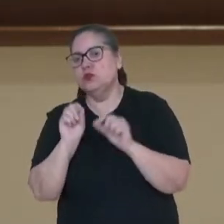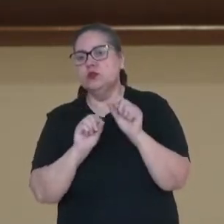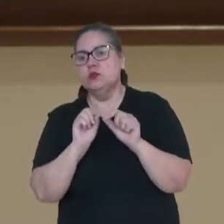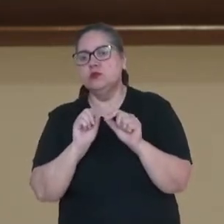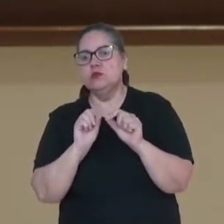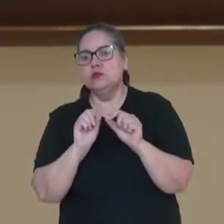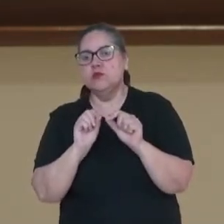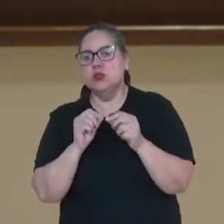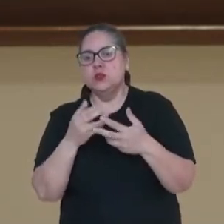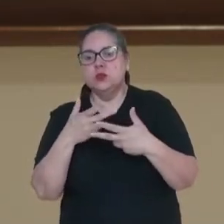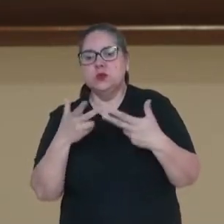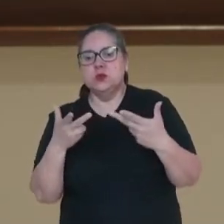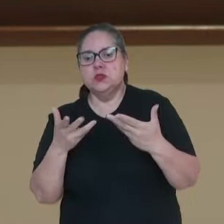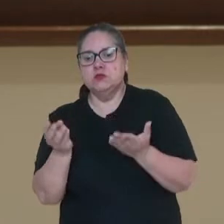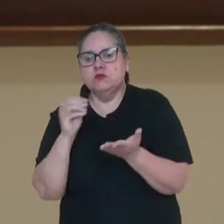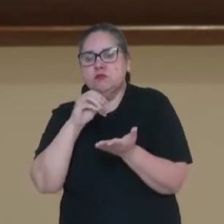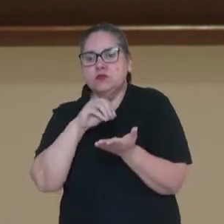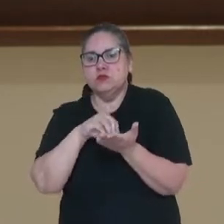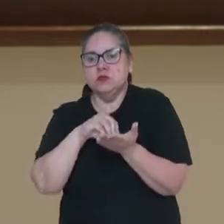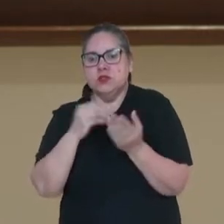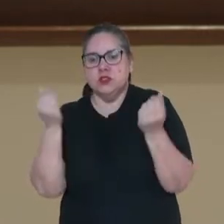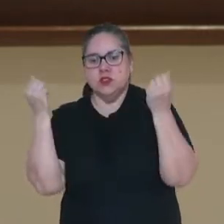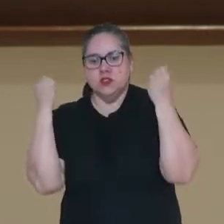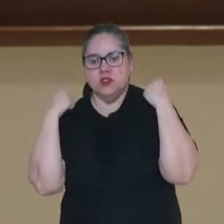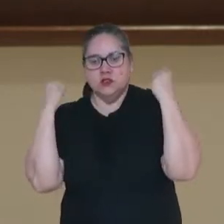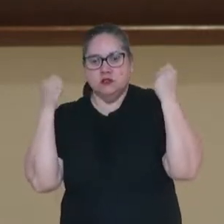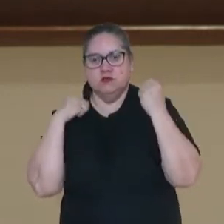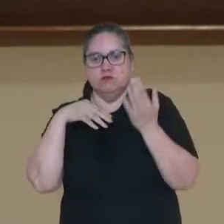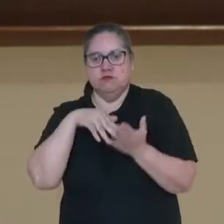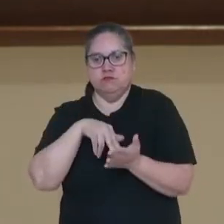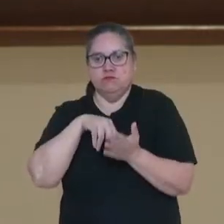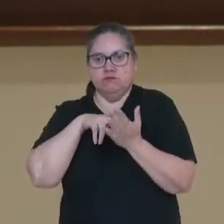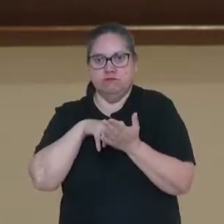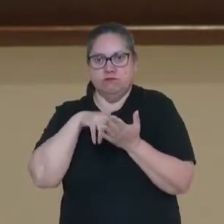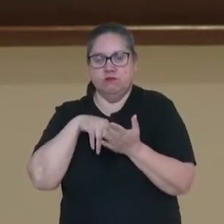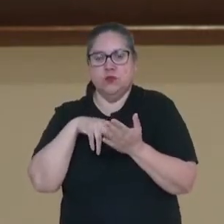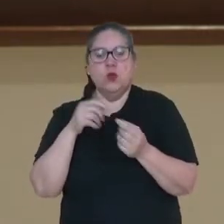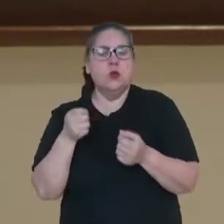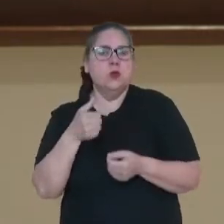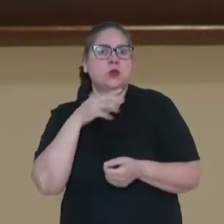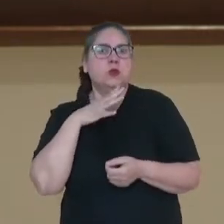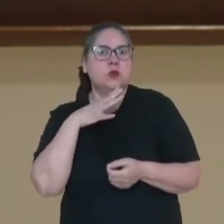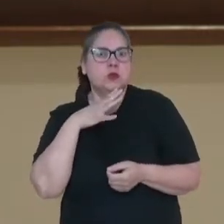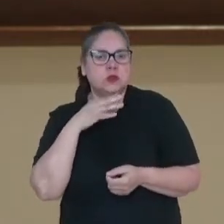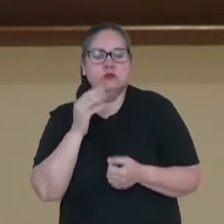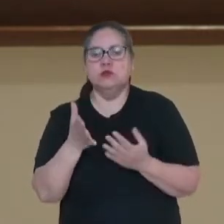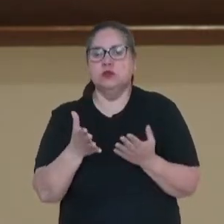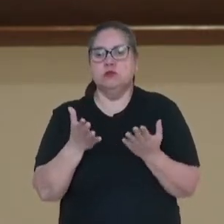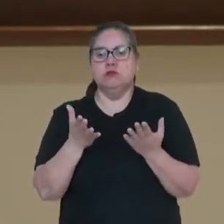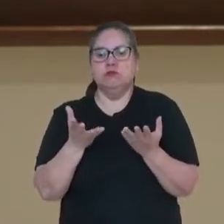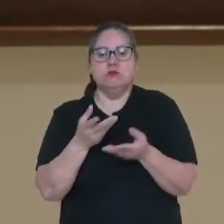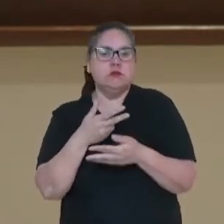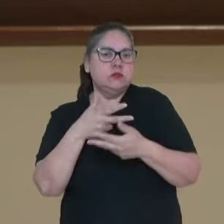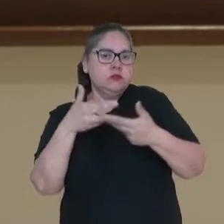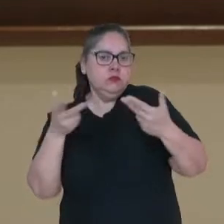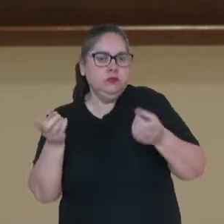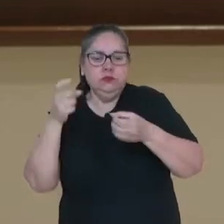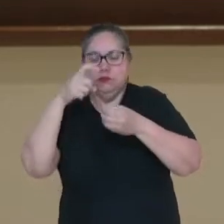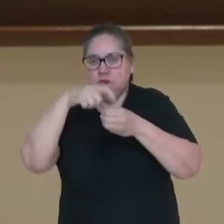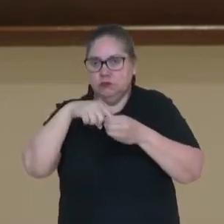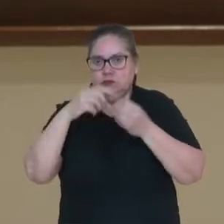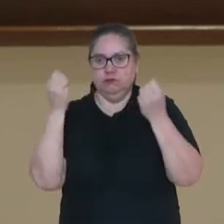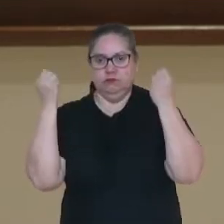os elementos da ginástica. Vamos conhecer um pouquinho mais sobre esses elementos, sobre